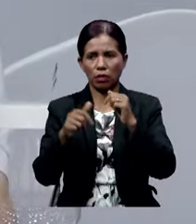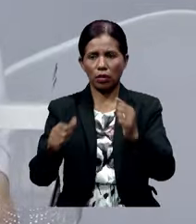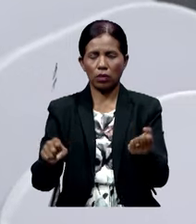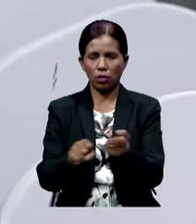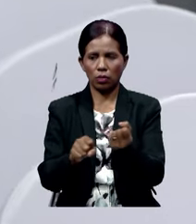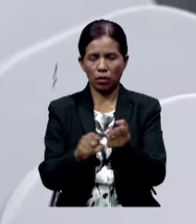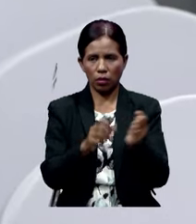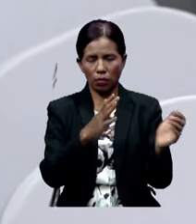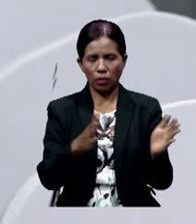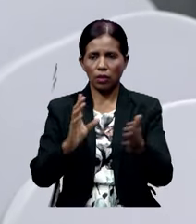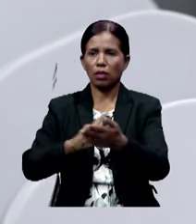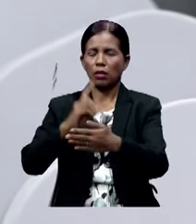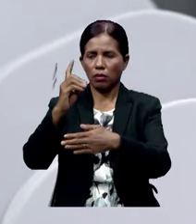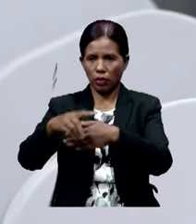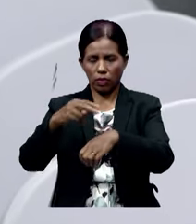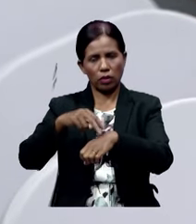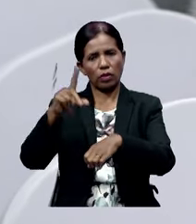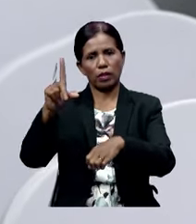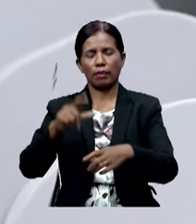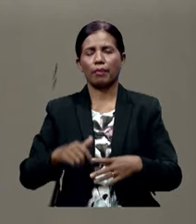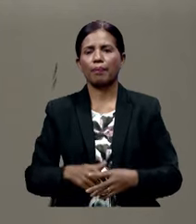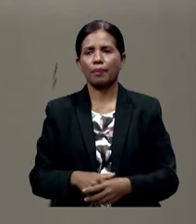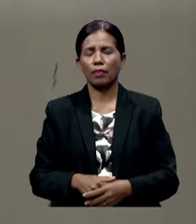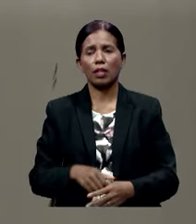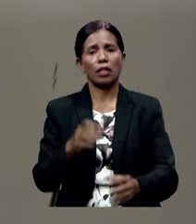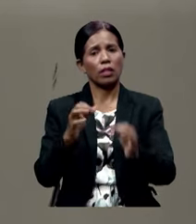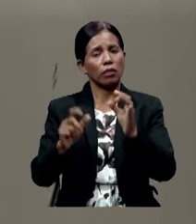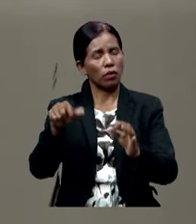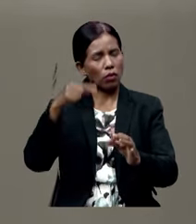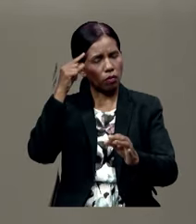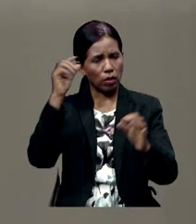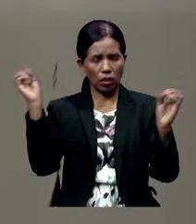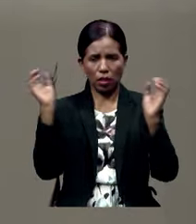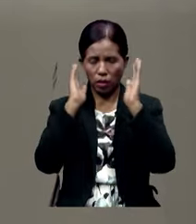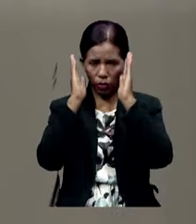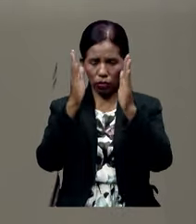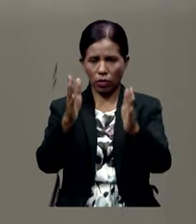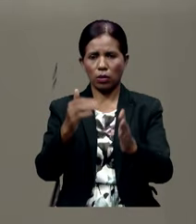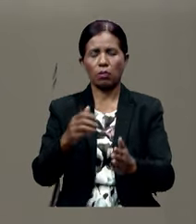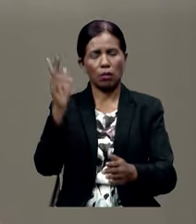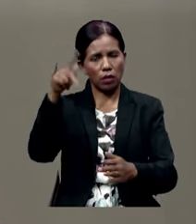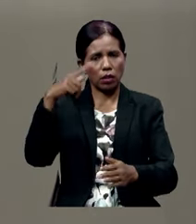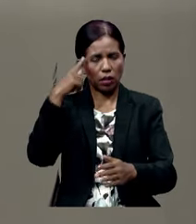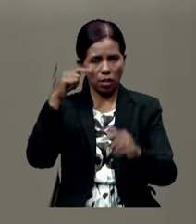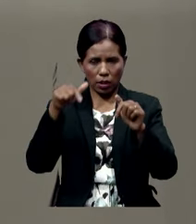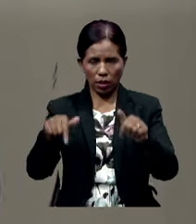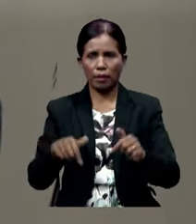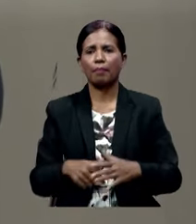contribui ba processo de desenvolvimento nacional. Se o governo la tau matam ba política era no ne,